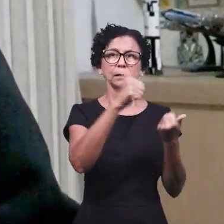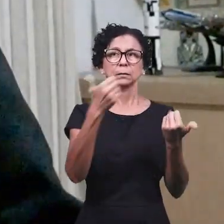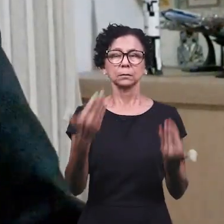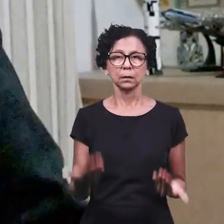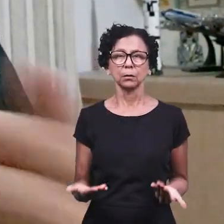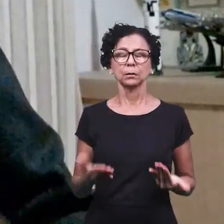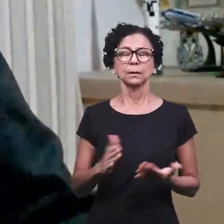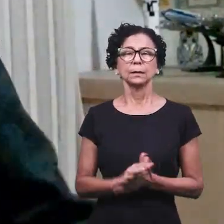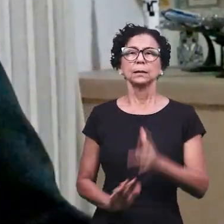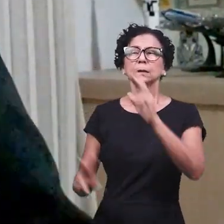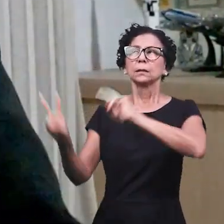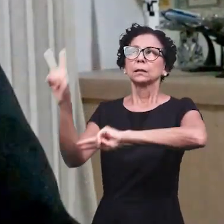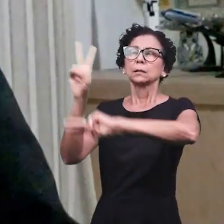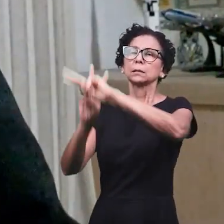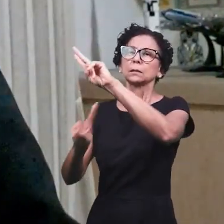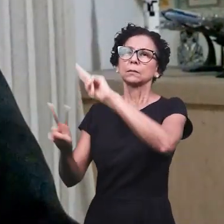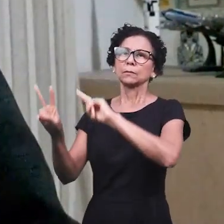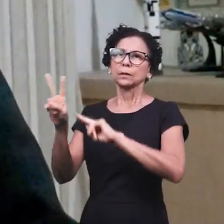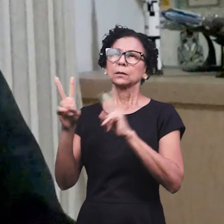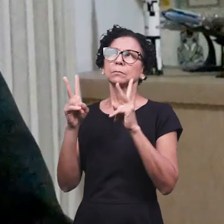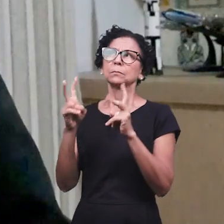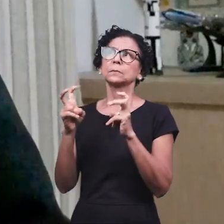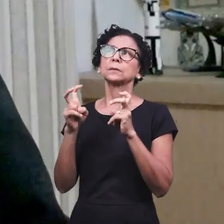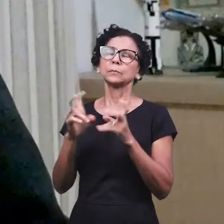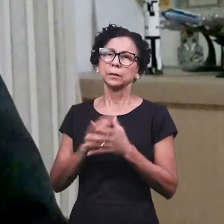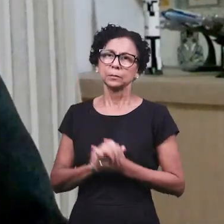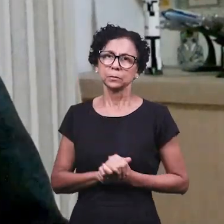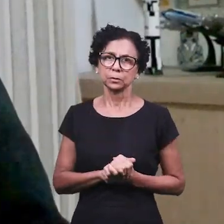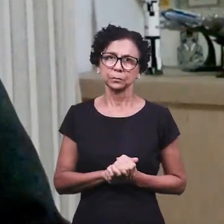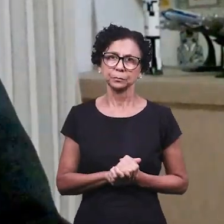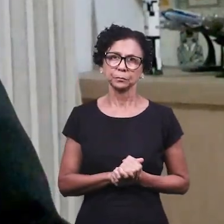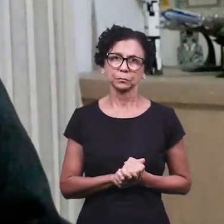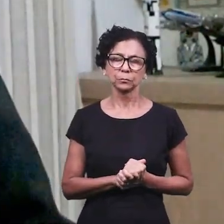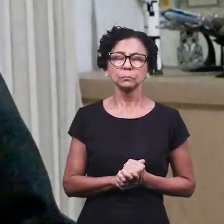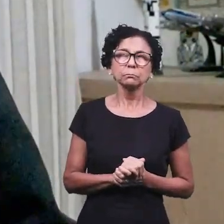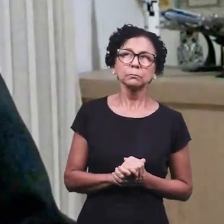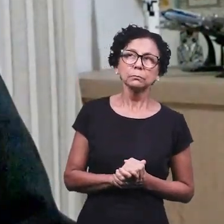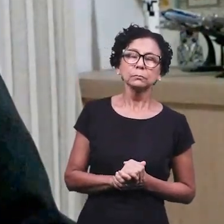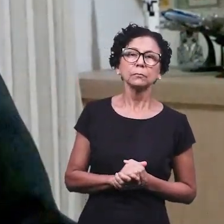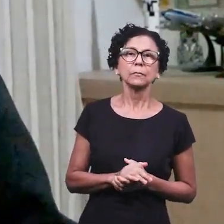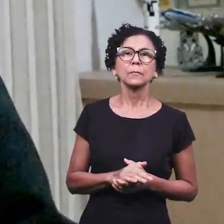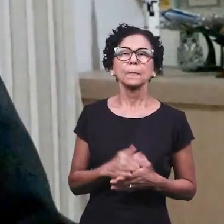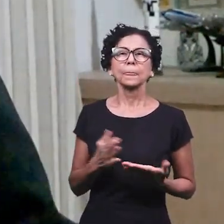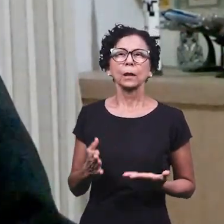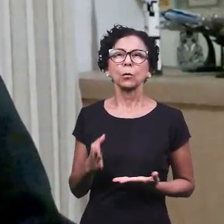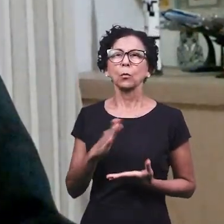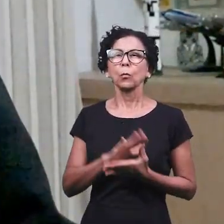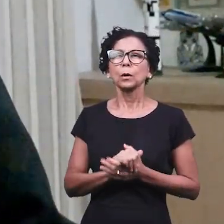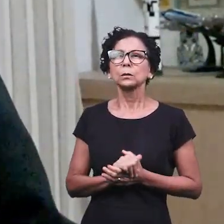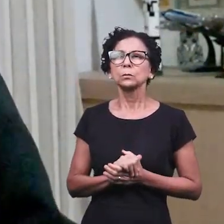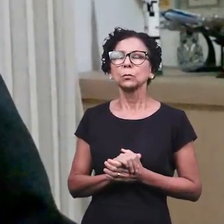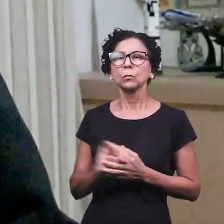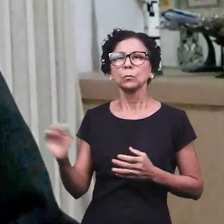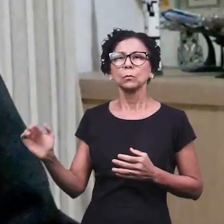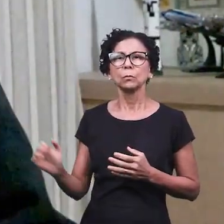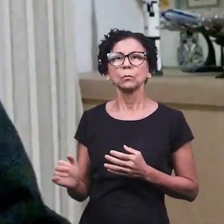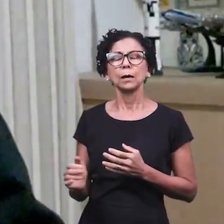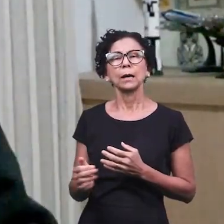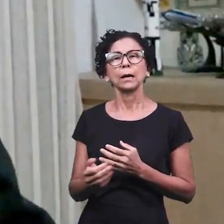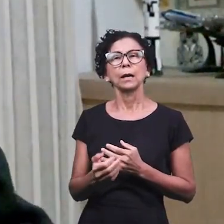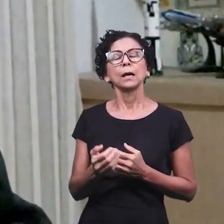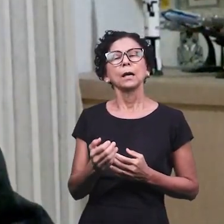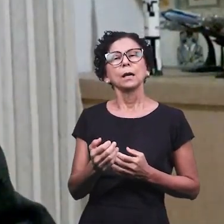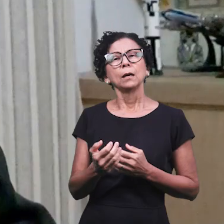bem, esse vento ele também pode ser notado, percebido, quando um cometa ele